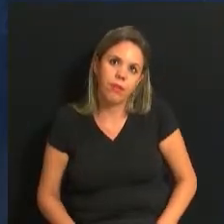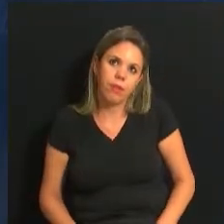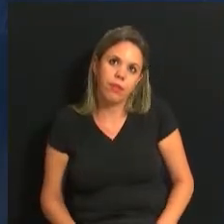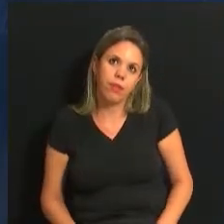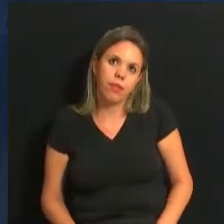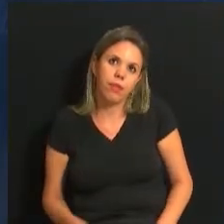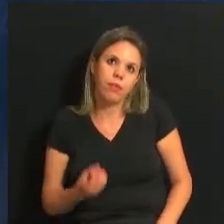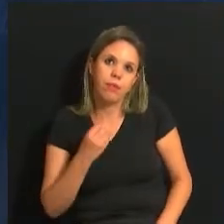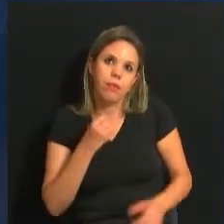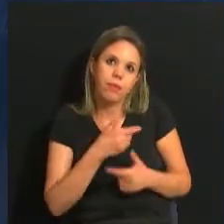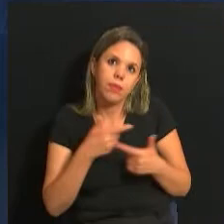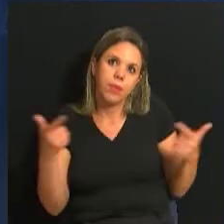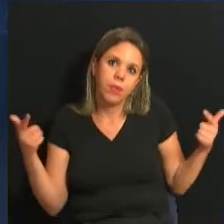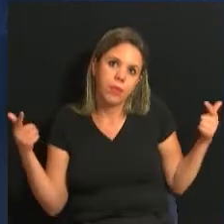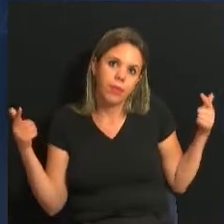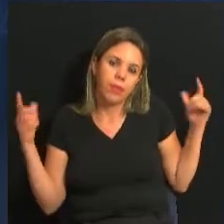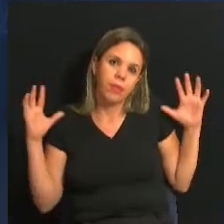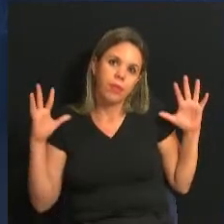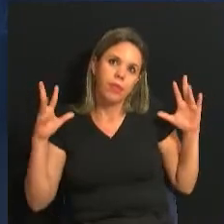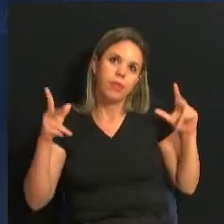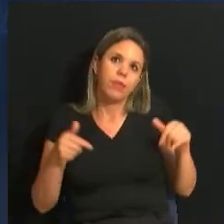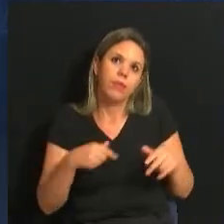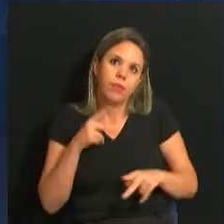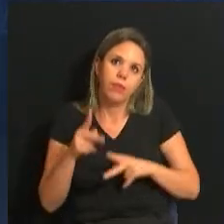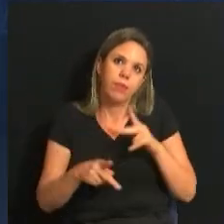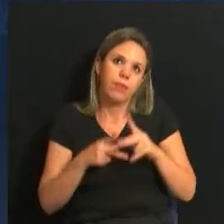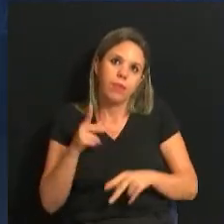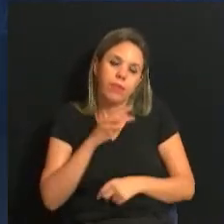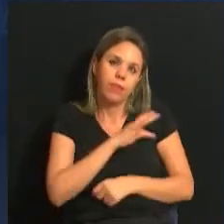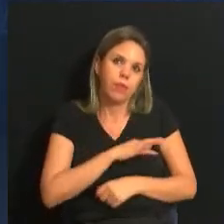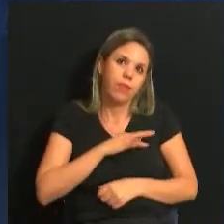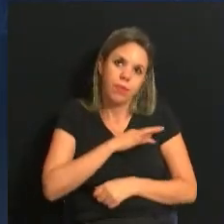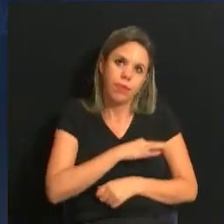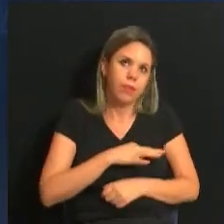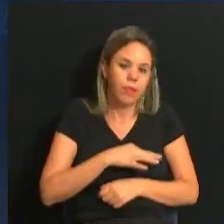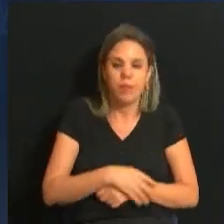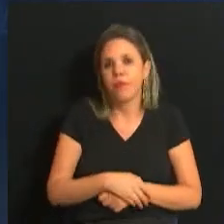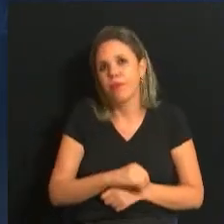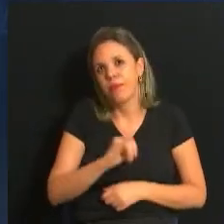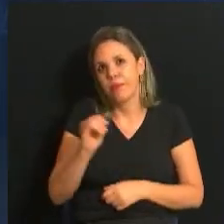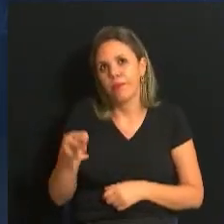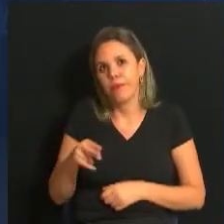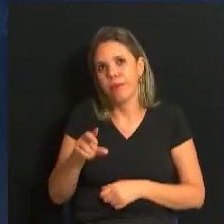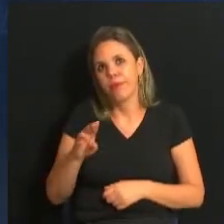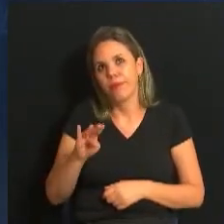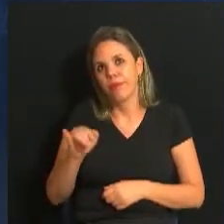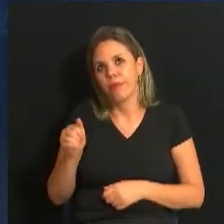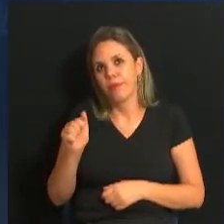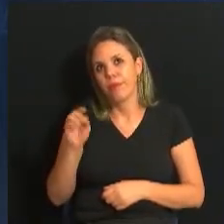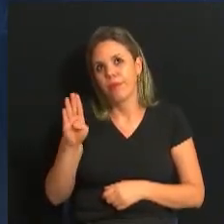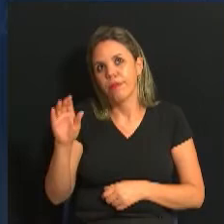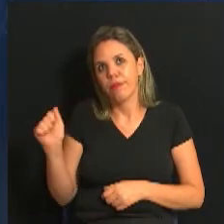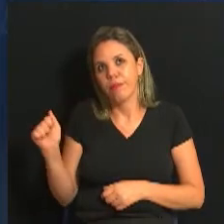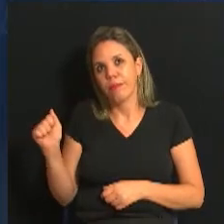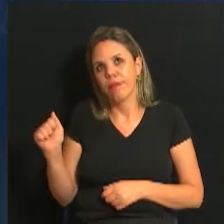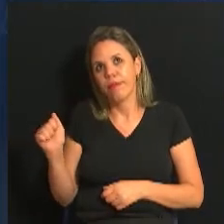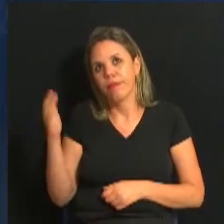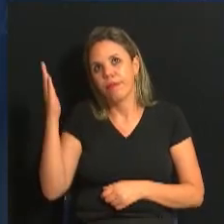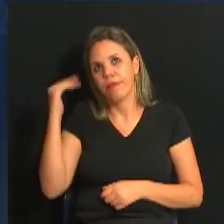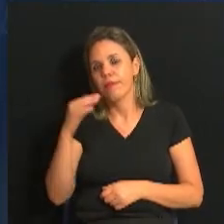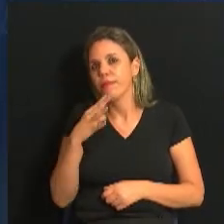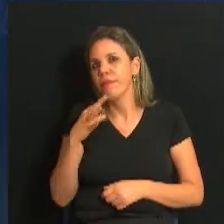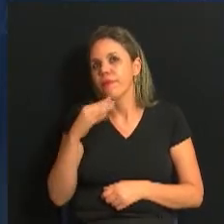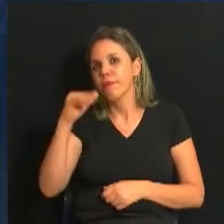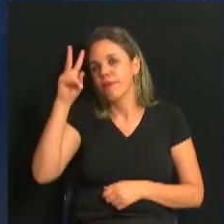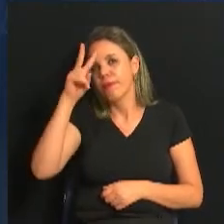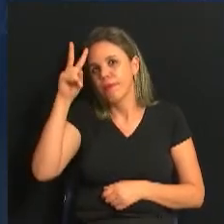Boa sorte aos todos os comandados do técnico Juliano Martins, o Jabá. Aliás, quem quiser saber mais da história